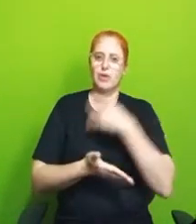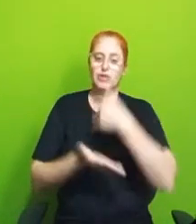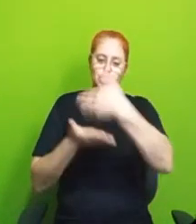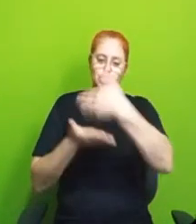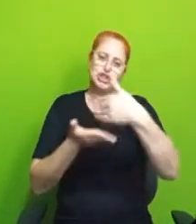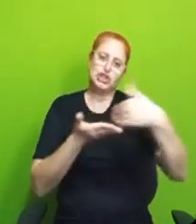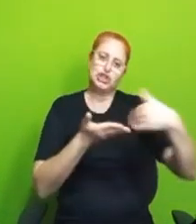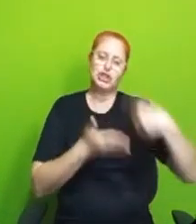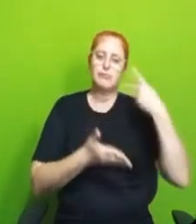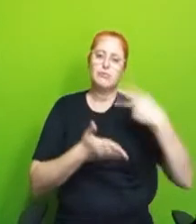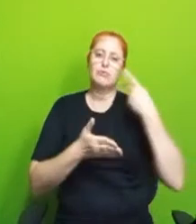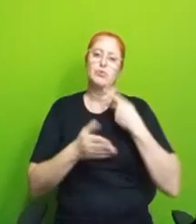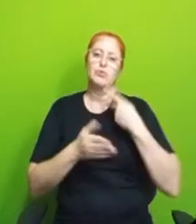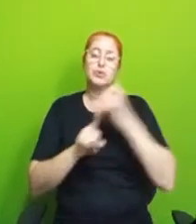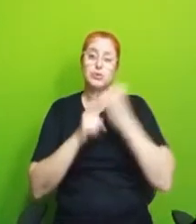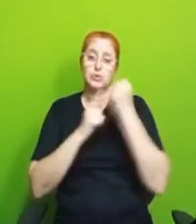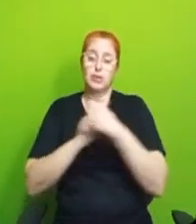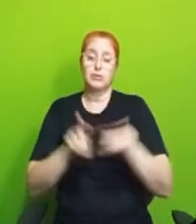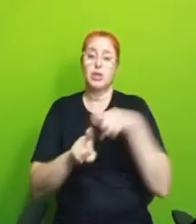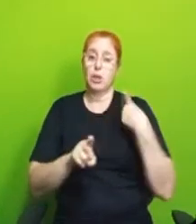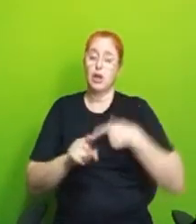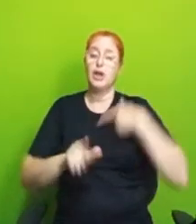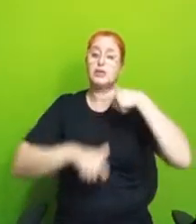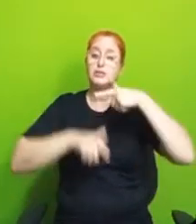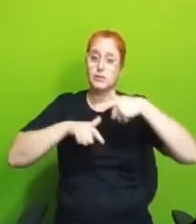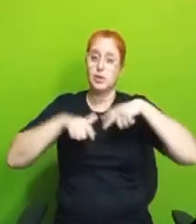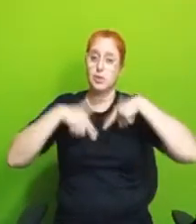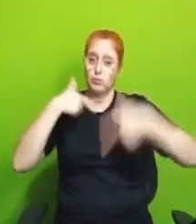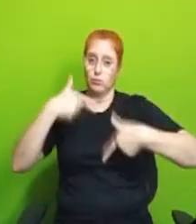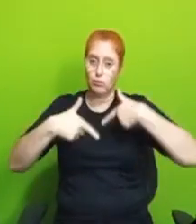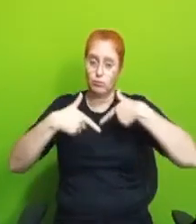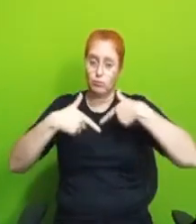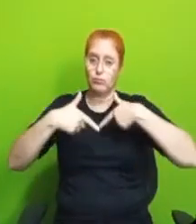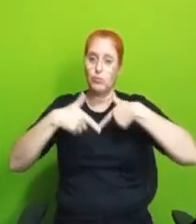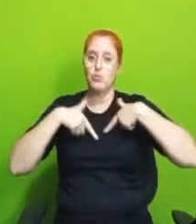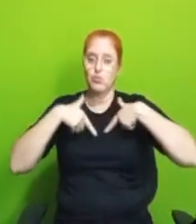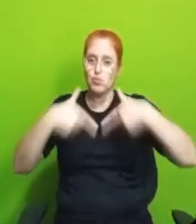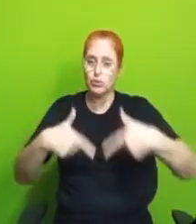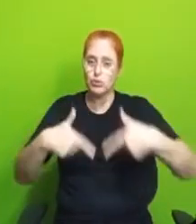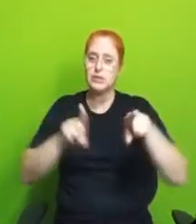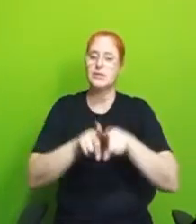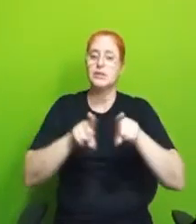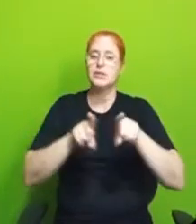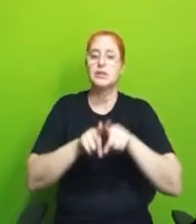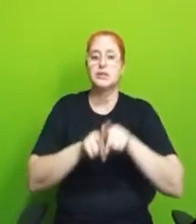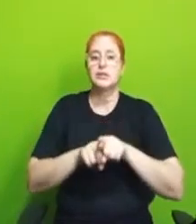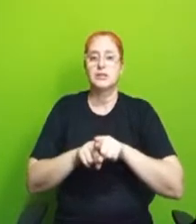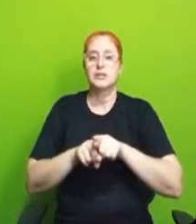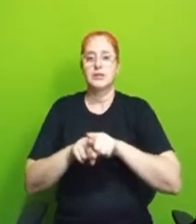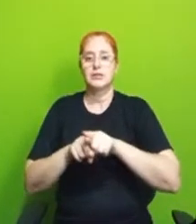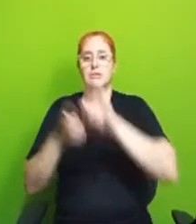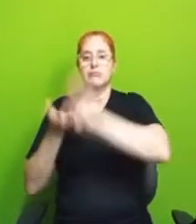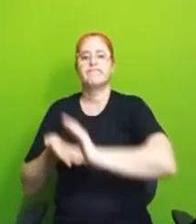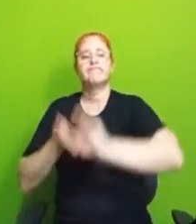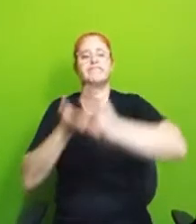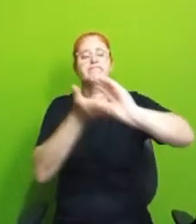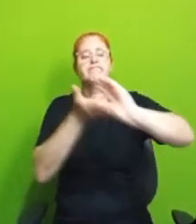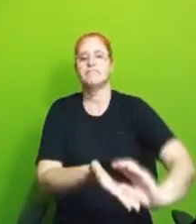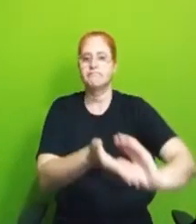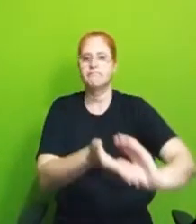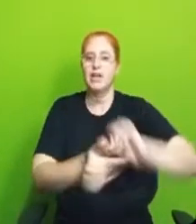nossas lutas, né, nós que estamos pressionando do lado de cá, e levar para a expropriação, né, pelo capital. Então, na